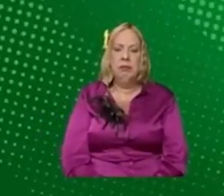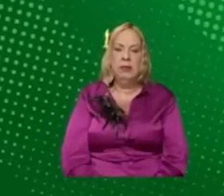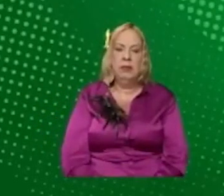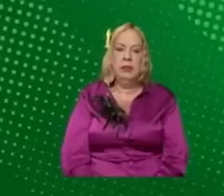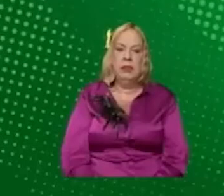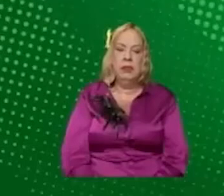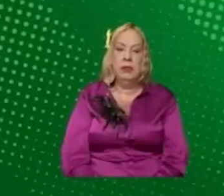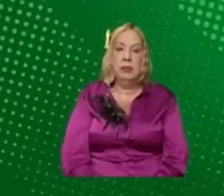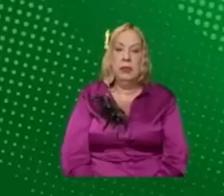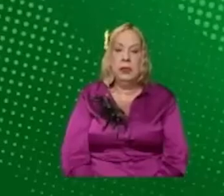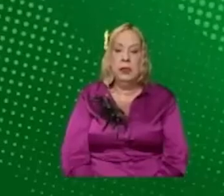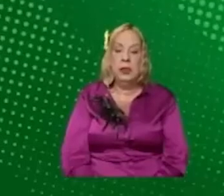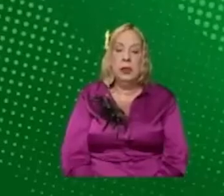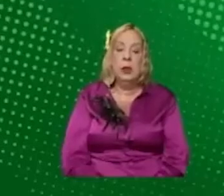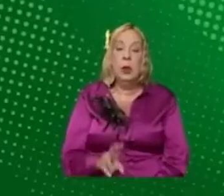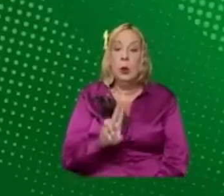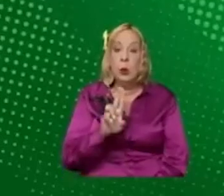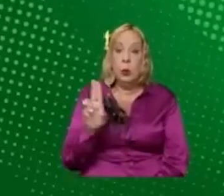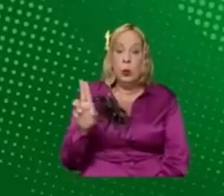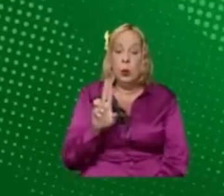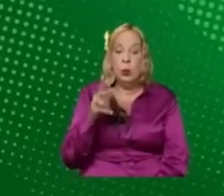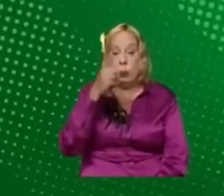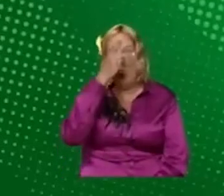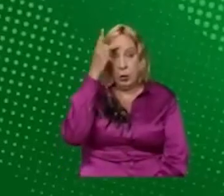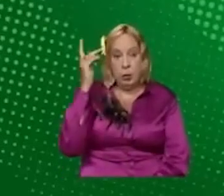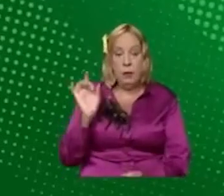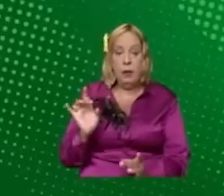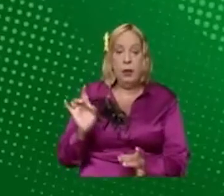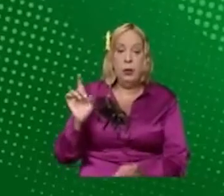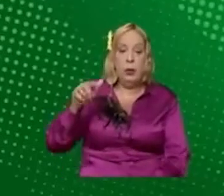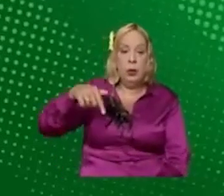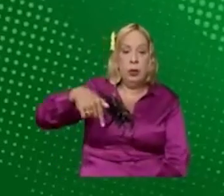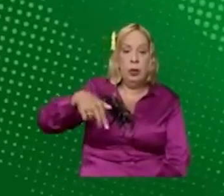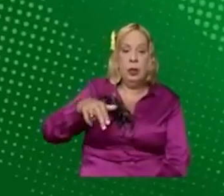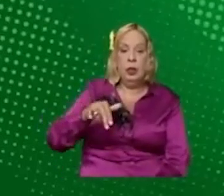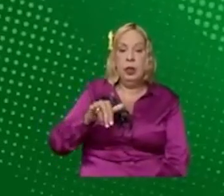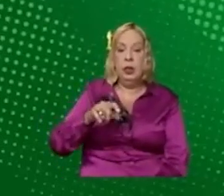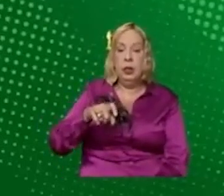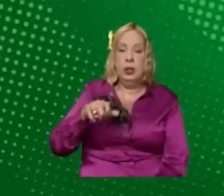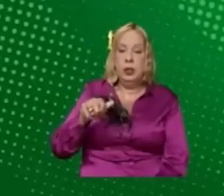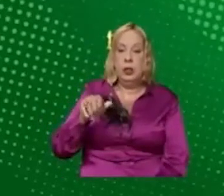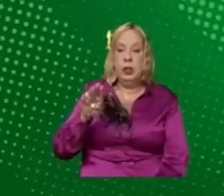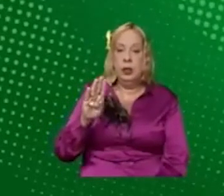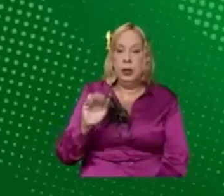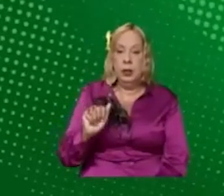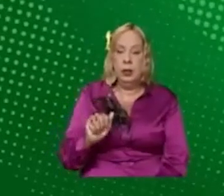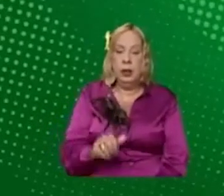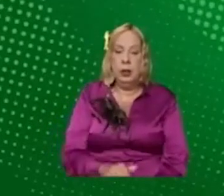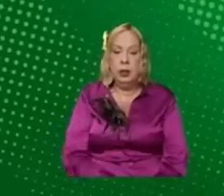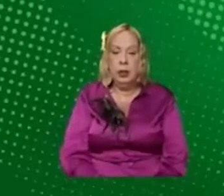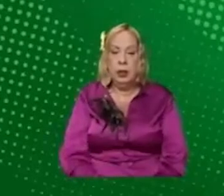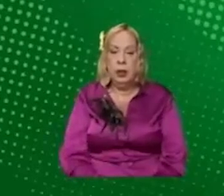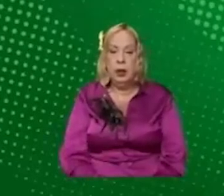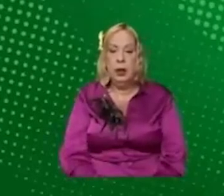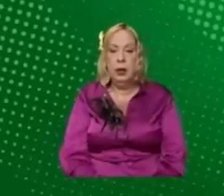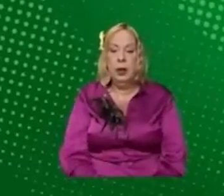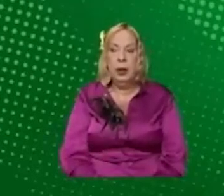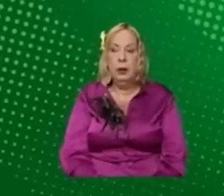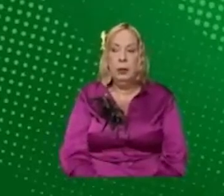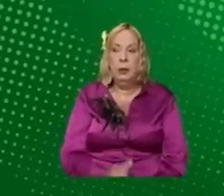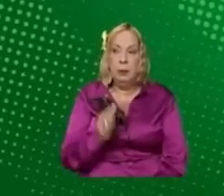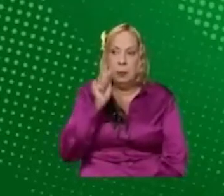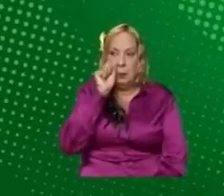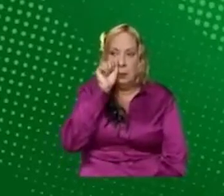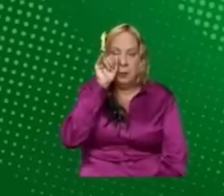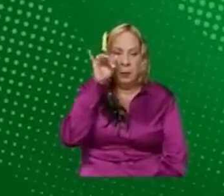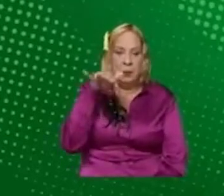Quixaba. Quixaba, não é isso? Canidé pé quente. Dora também botou um traço ali do outro. Todo mundo tá botando traço no